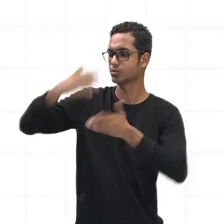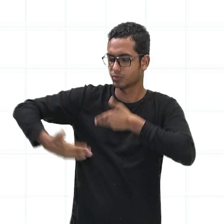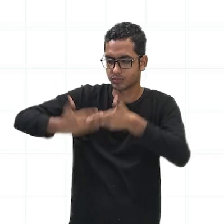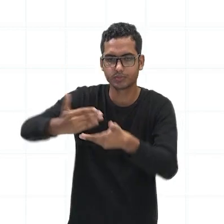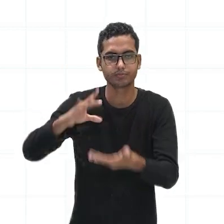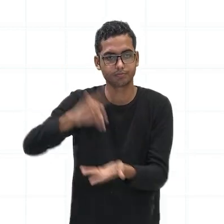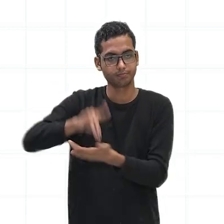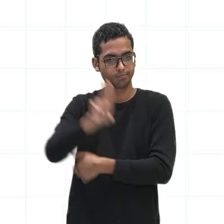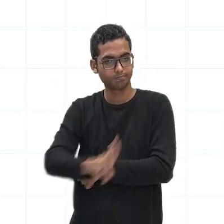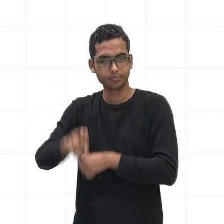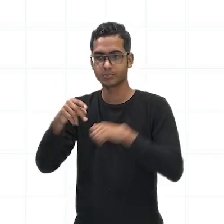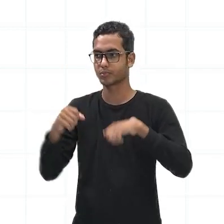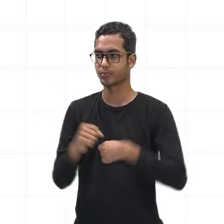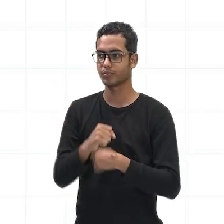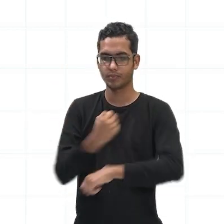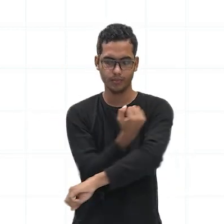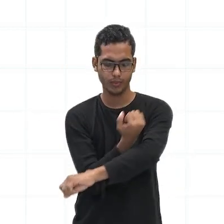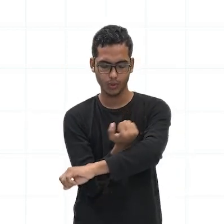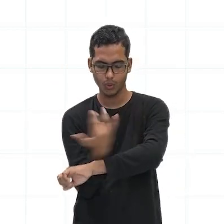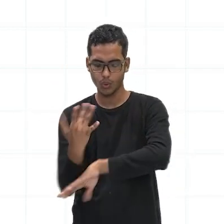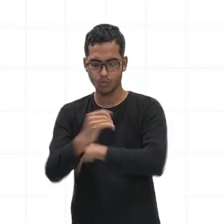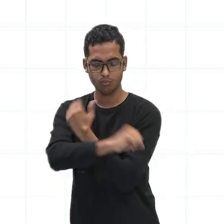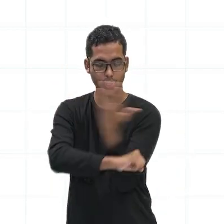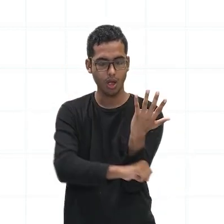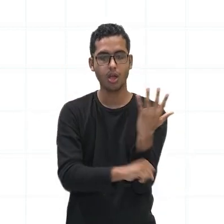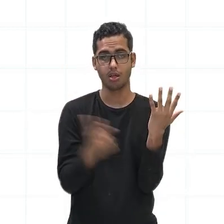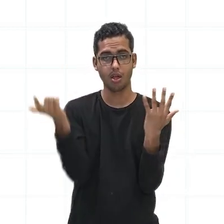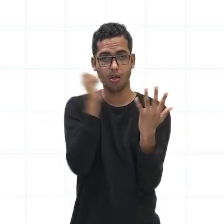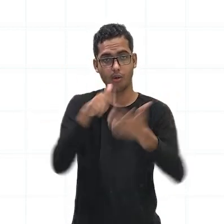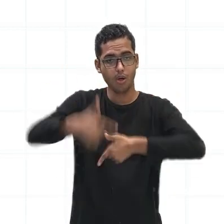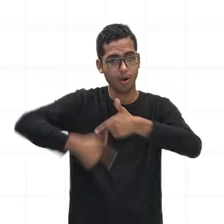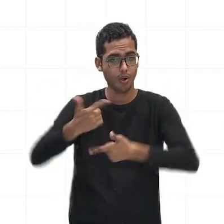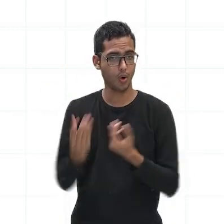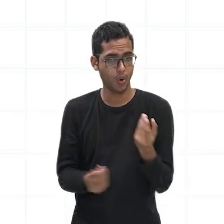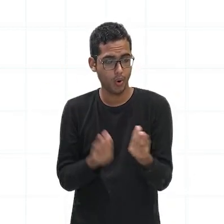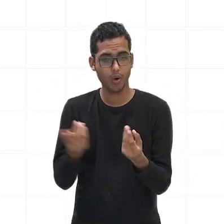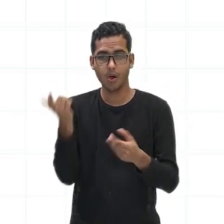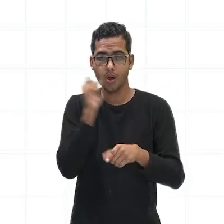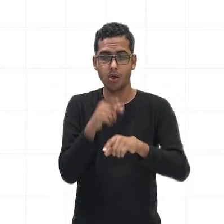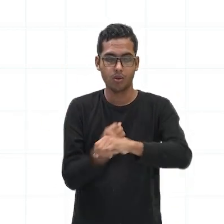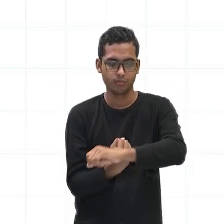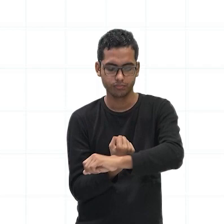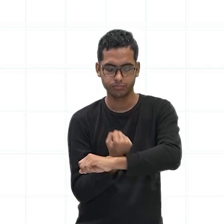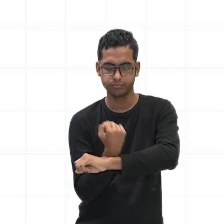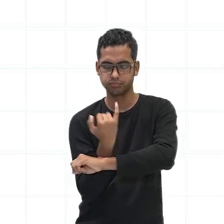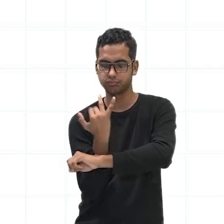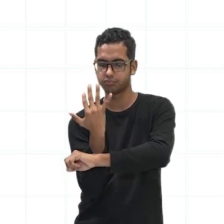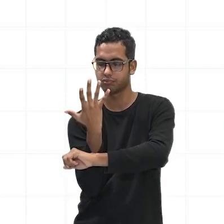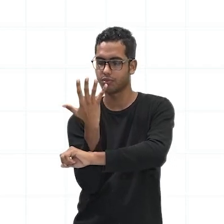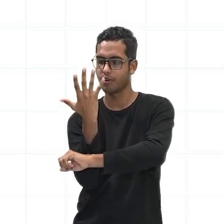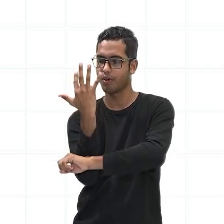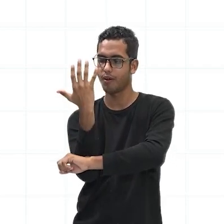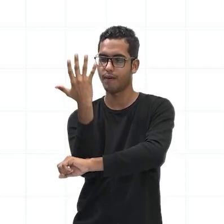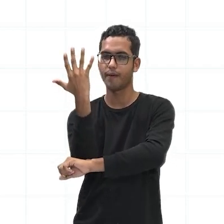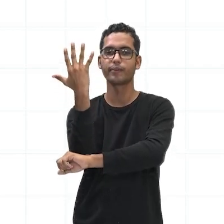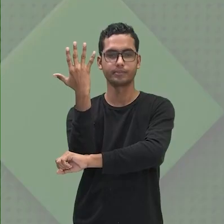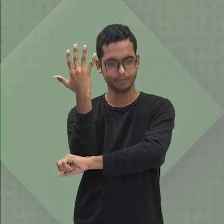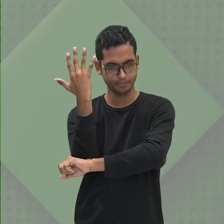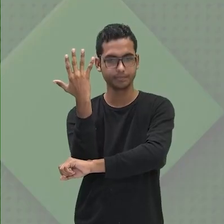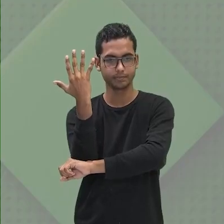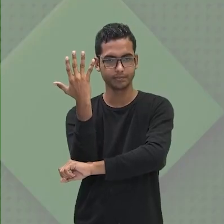plantas fazem a fotossíntese para conseguir crescer, se desenvolver, né? Como a gente fala popularmente,